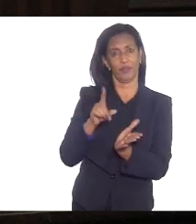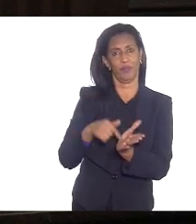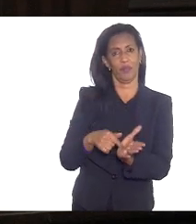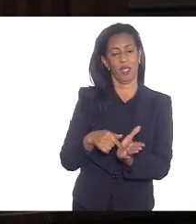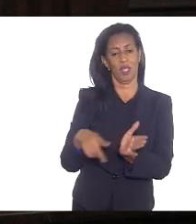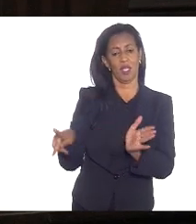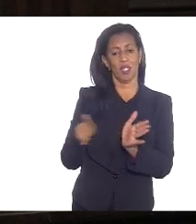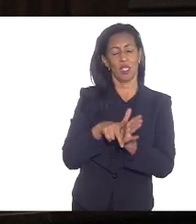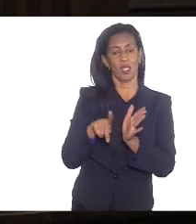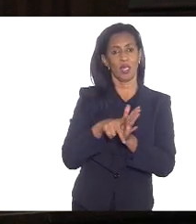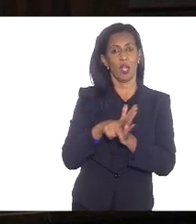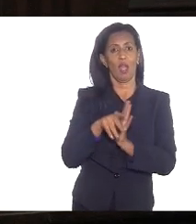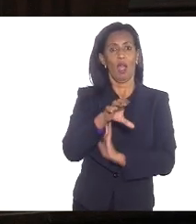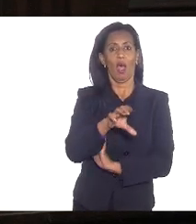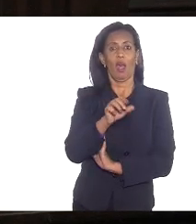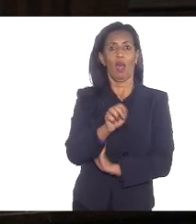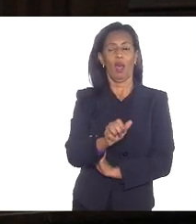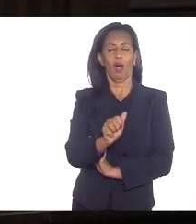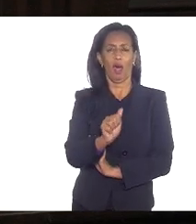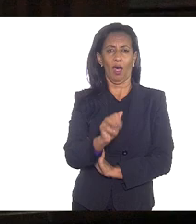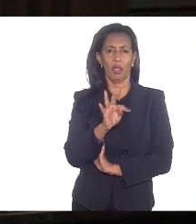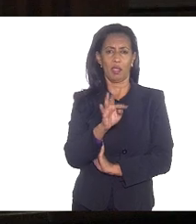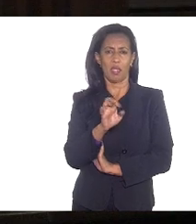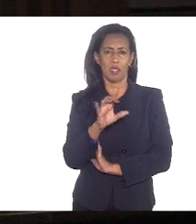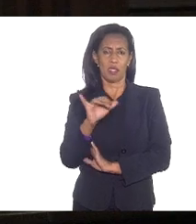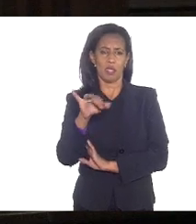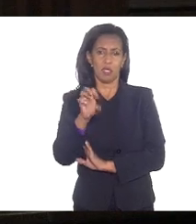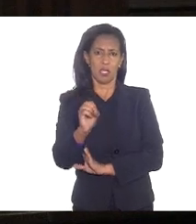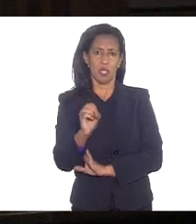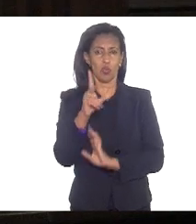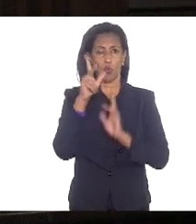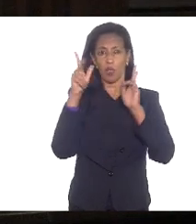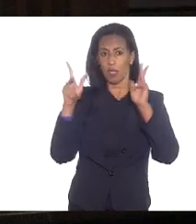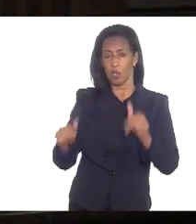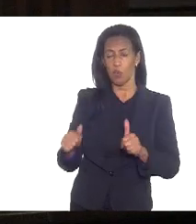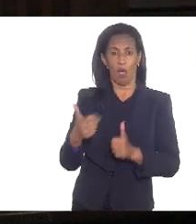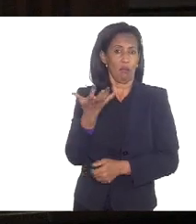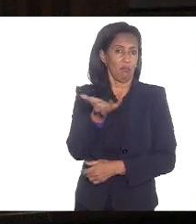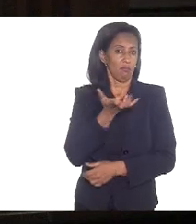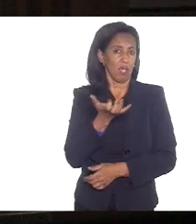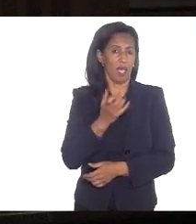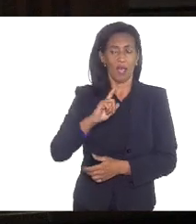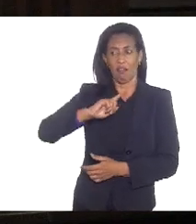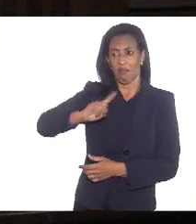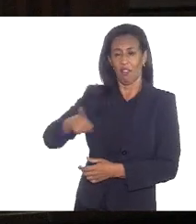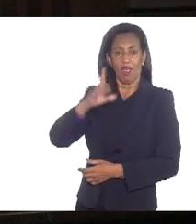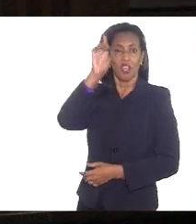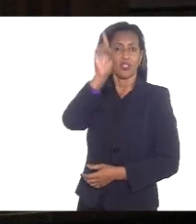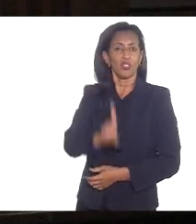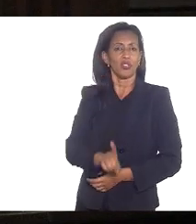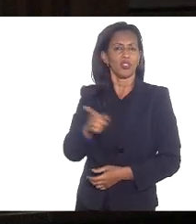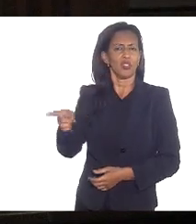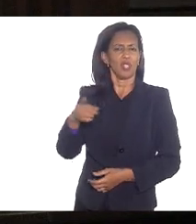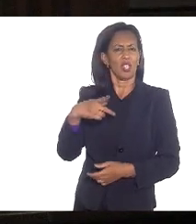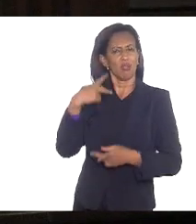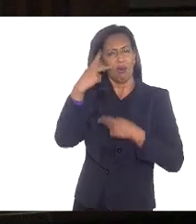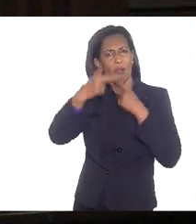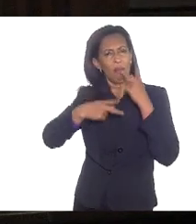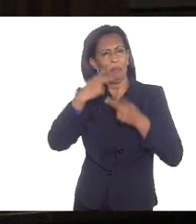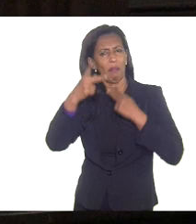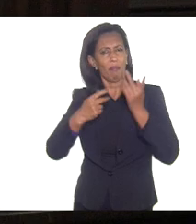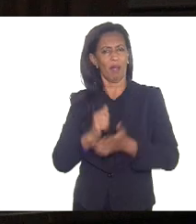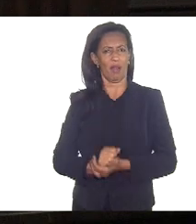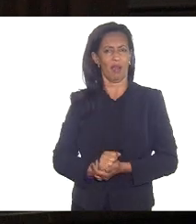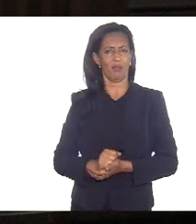no próprio Catecismo da Igreja Católica. Querem, em suma, negar-lhe o direito à palavra